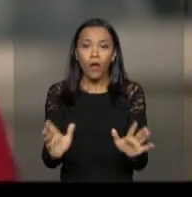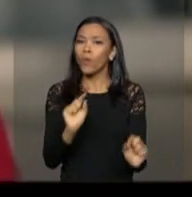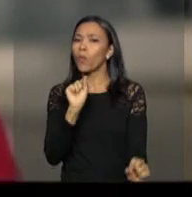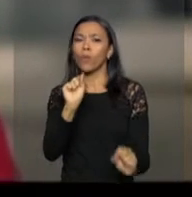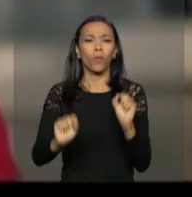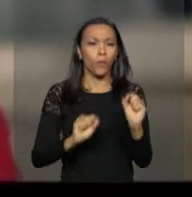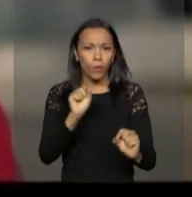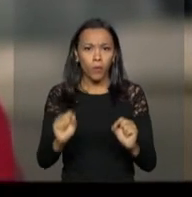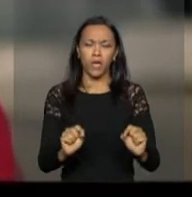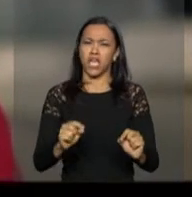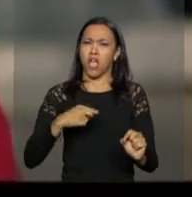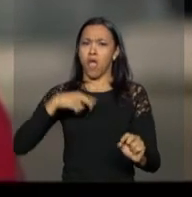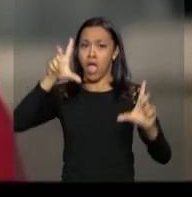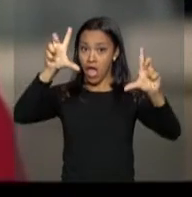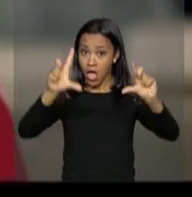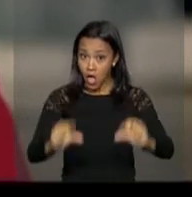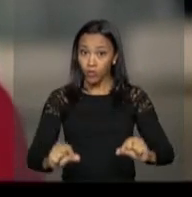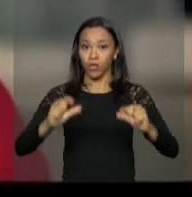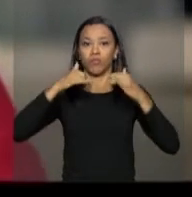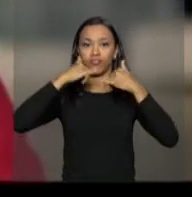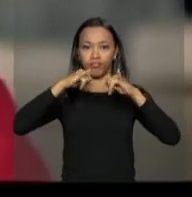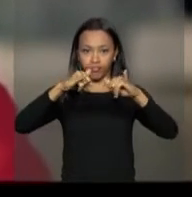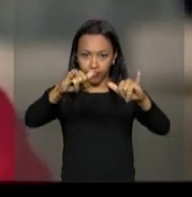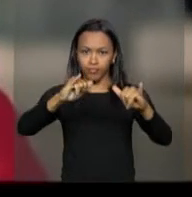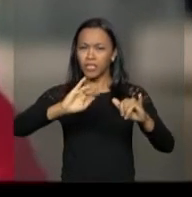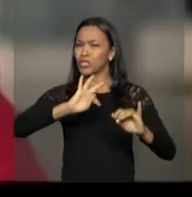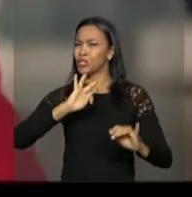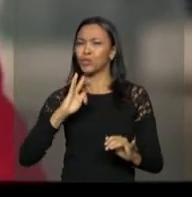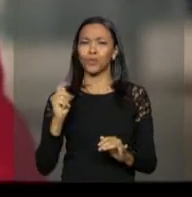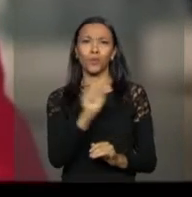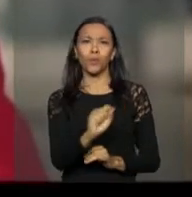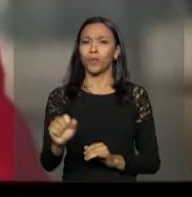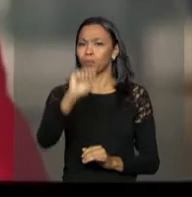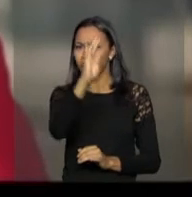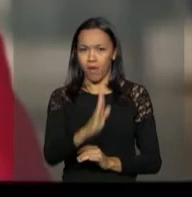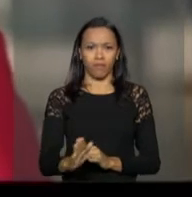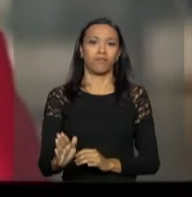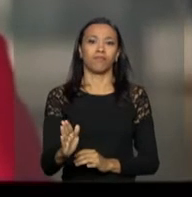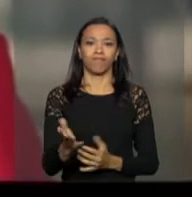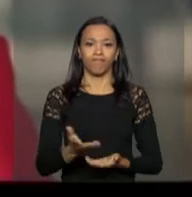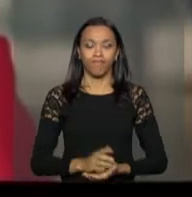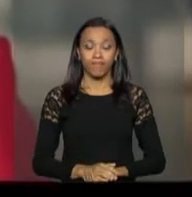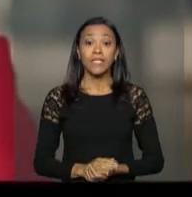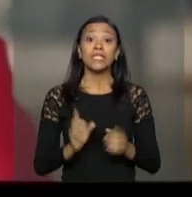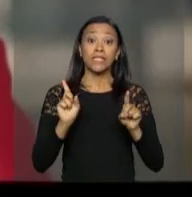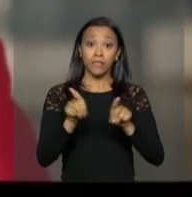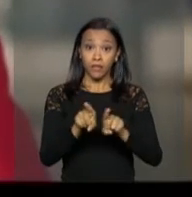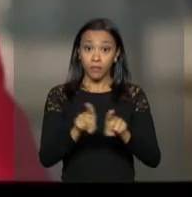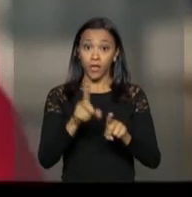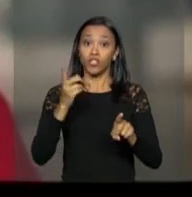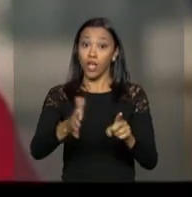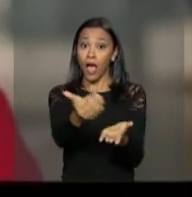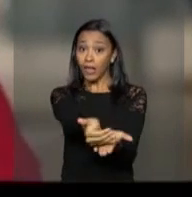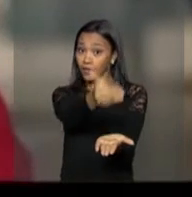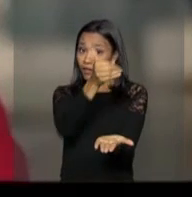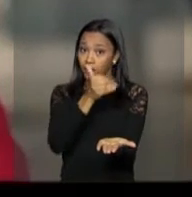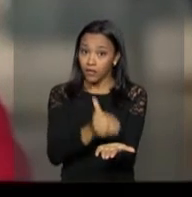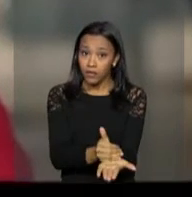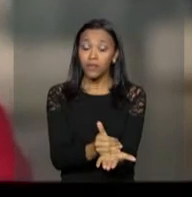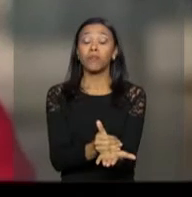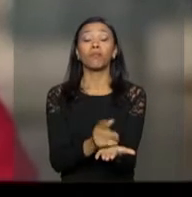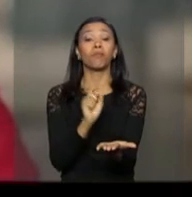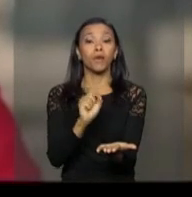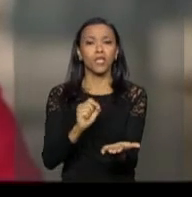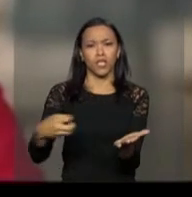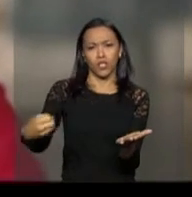uma forte redução na conta de luz de todos os brasileiros. Além de estarmos antecipando a entrada em vigor